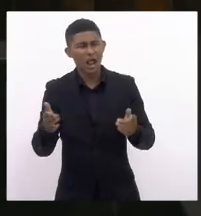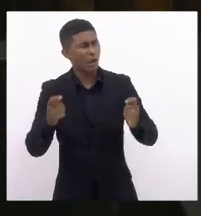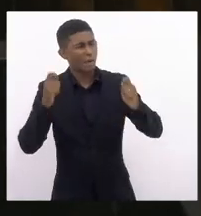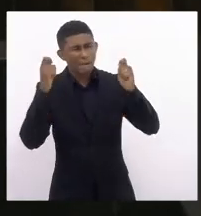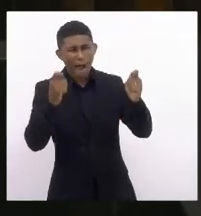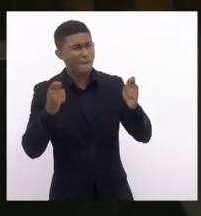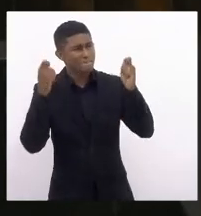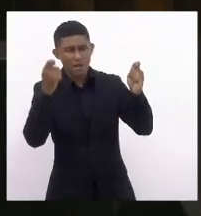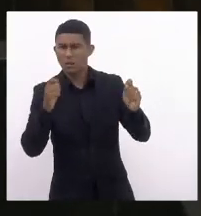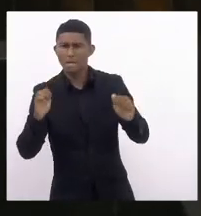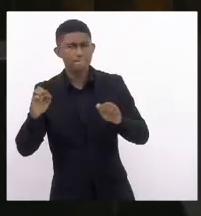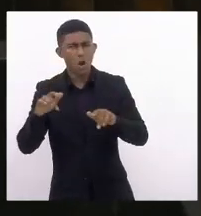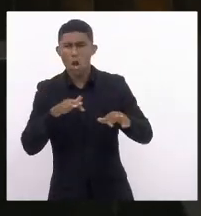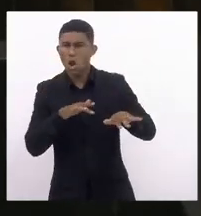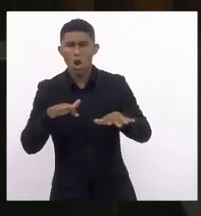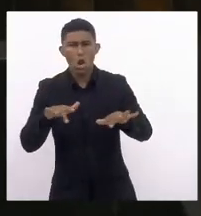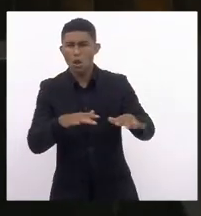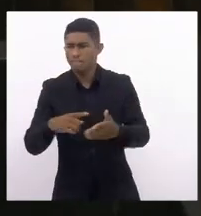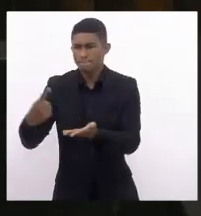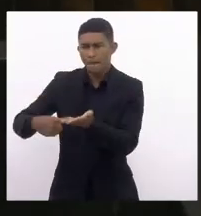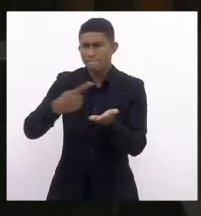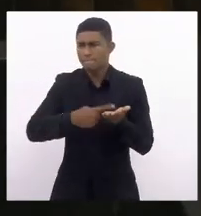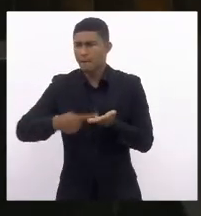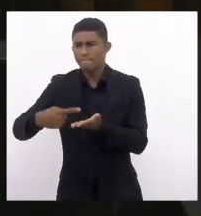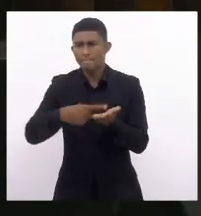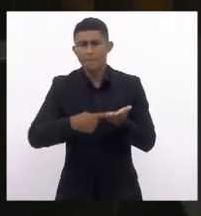revoltando, se mobilizando,